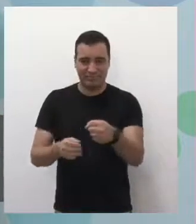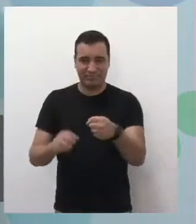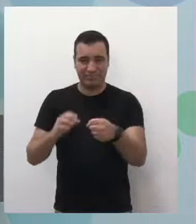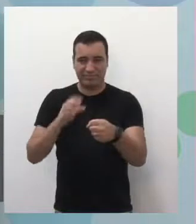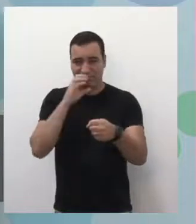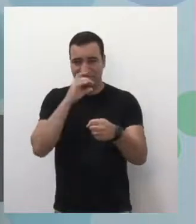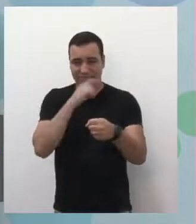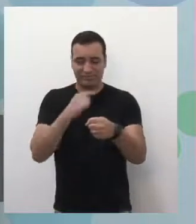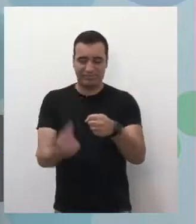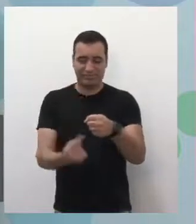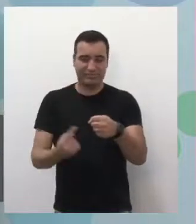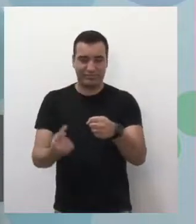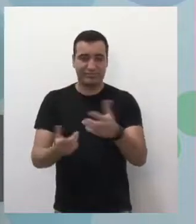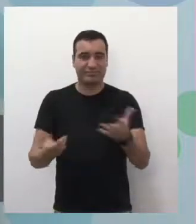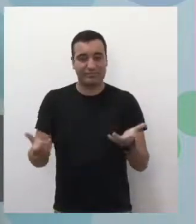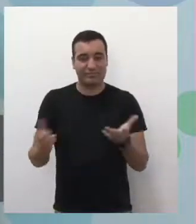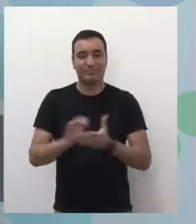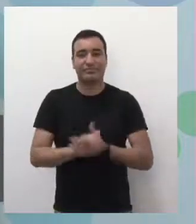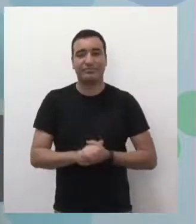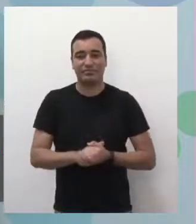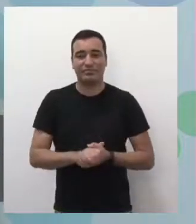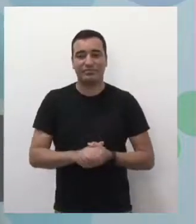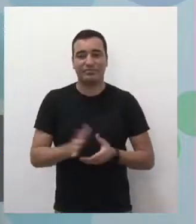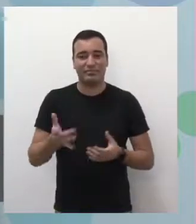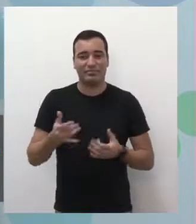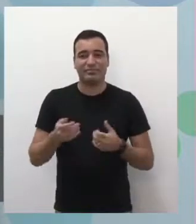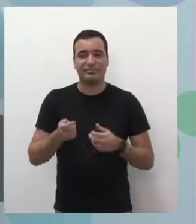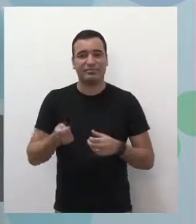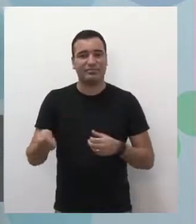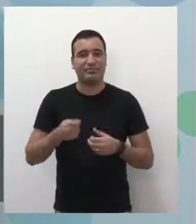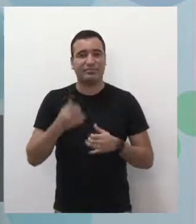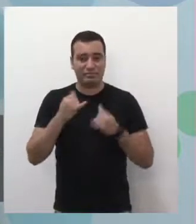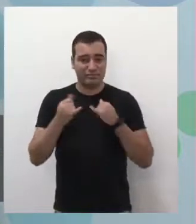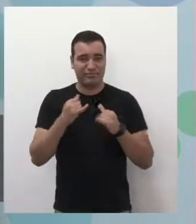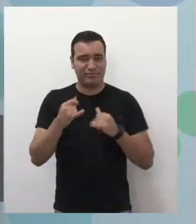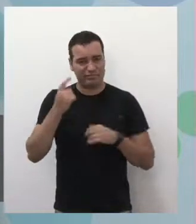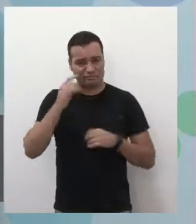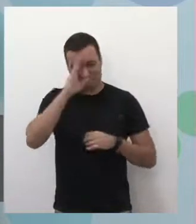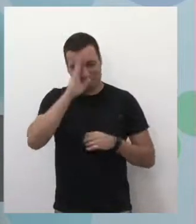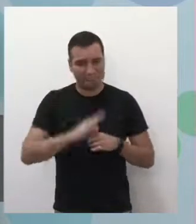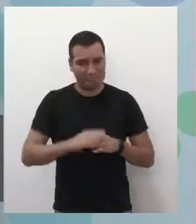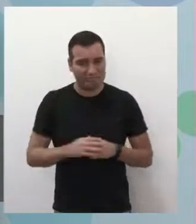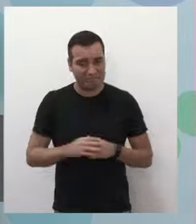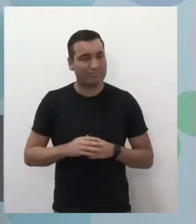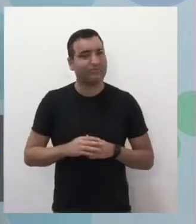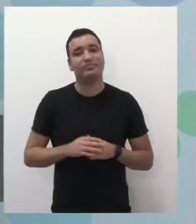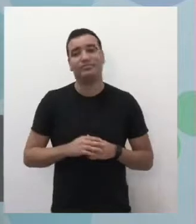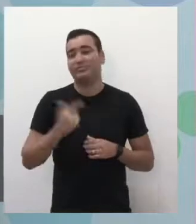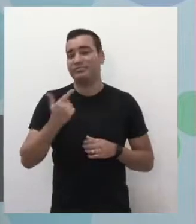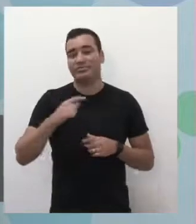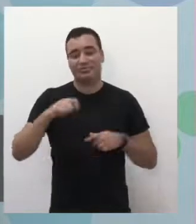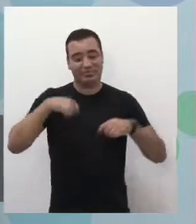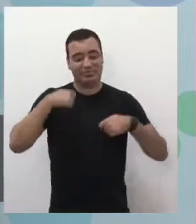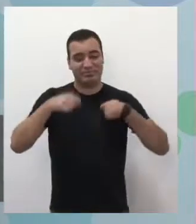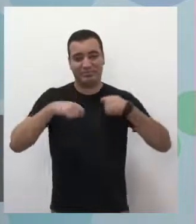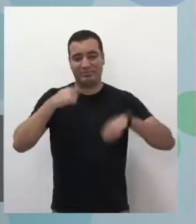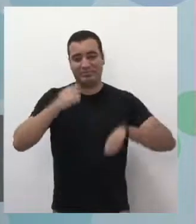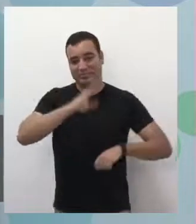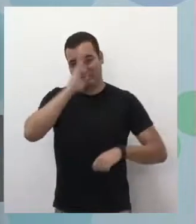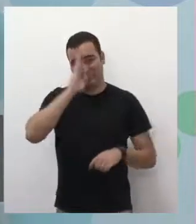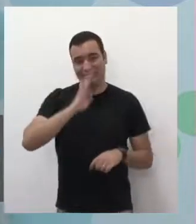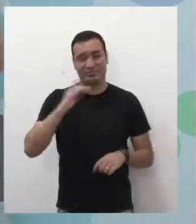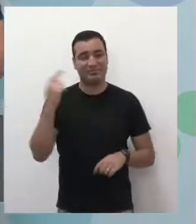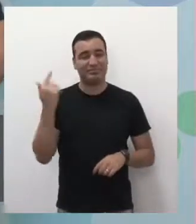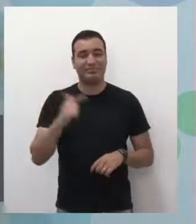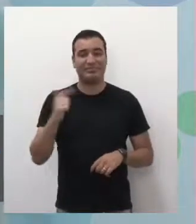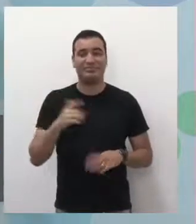mesma coisa, enfim. A toda hora você está carregando o celular e você acha que isso vai ser grátis. Não existe almoço grátis, gente. Professor...